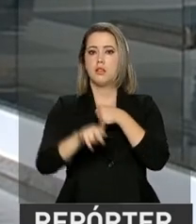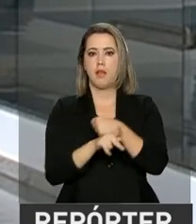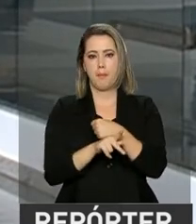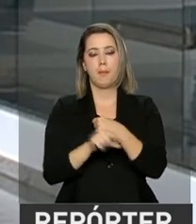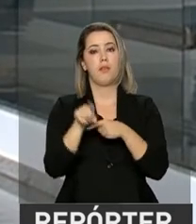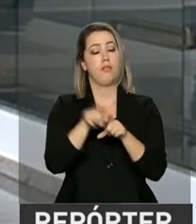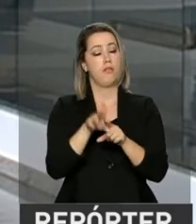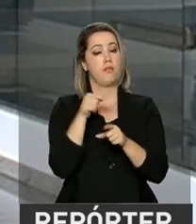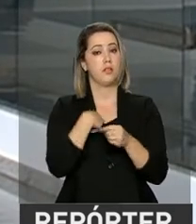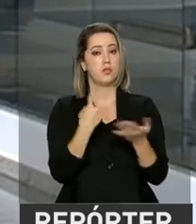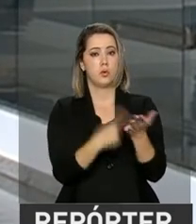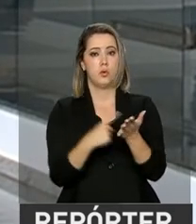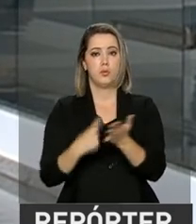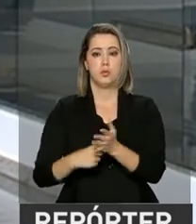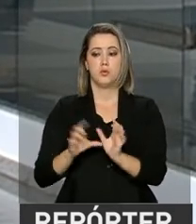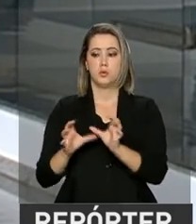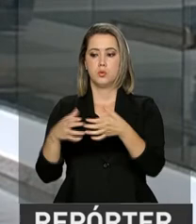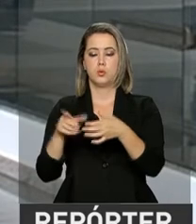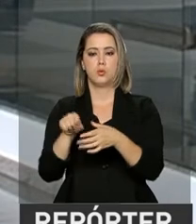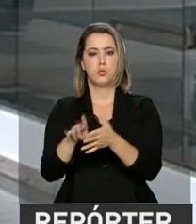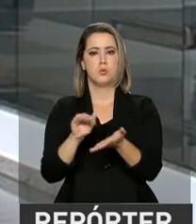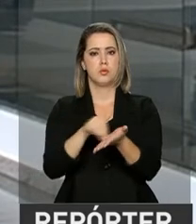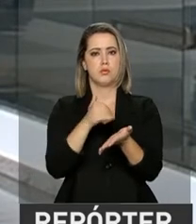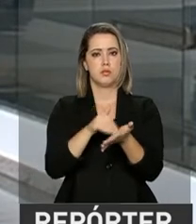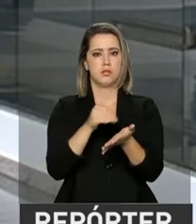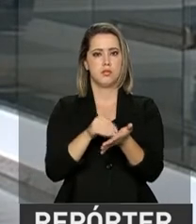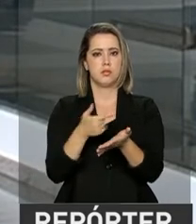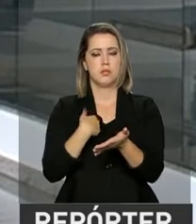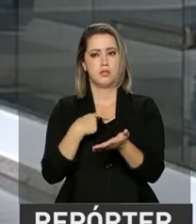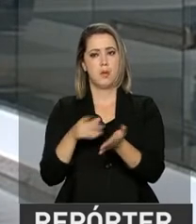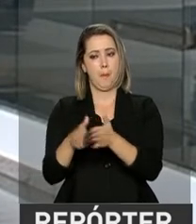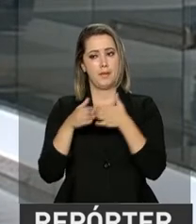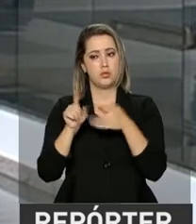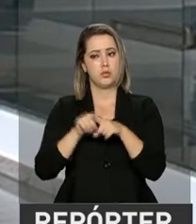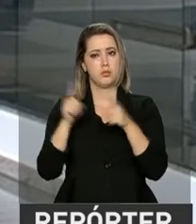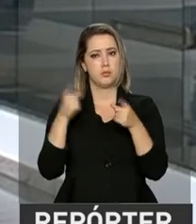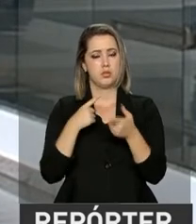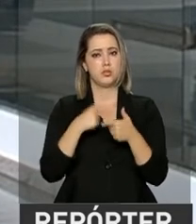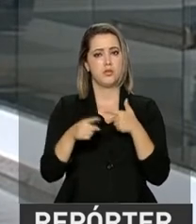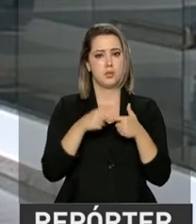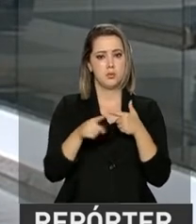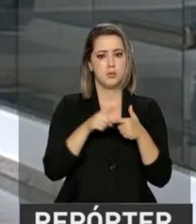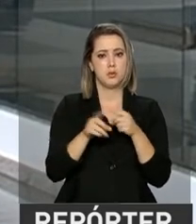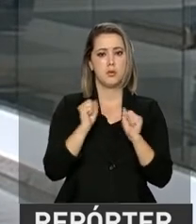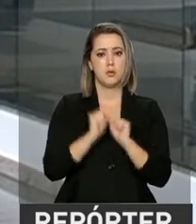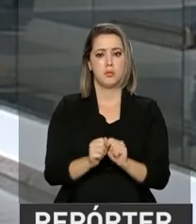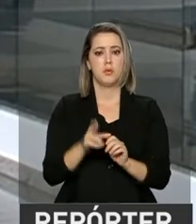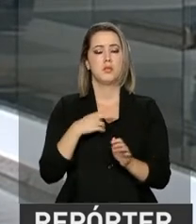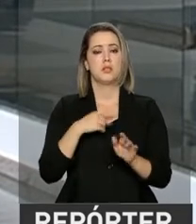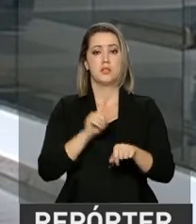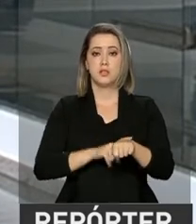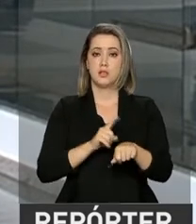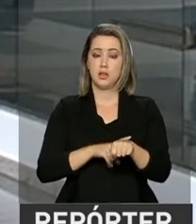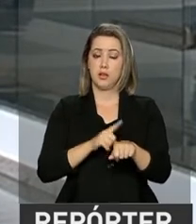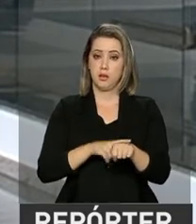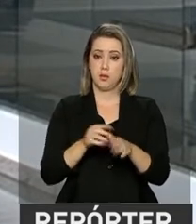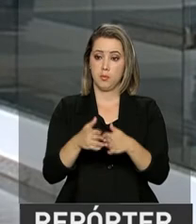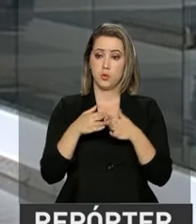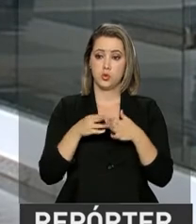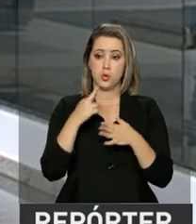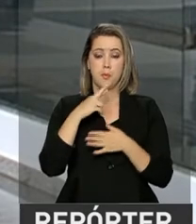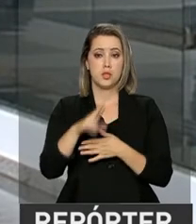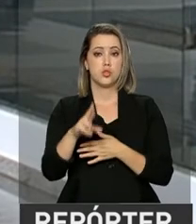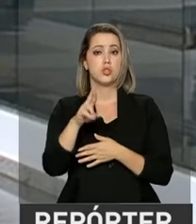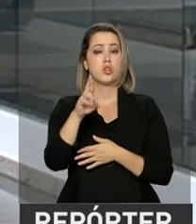solicitaram a intenção mas que não conseguiram efetivar lá por algum problema possam entrar com recursos eles têm até o